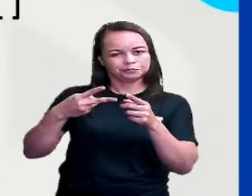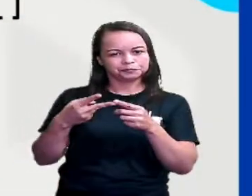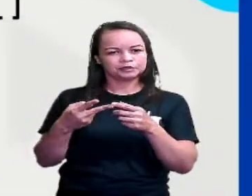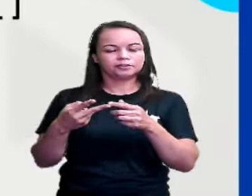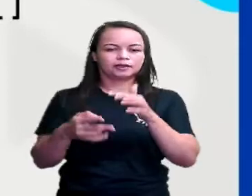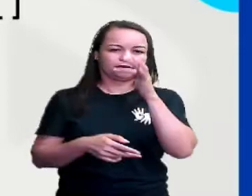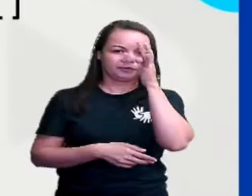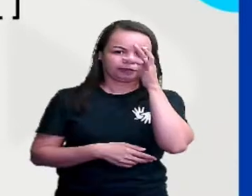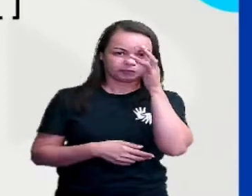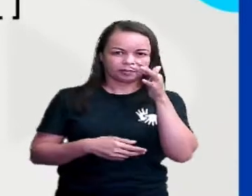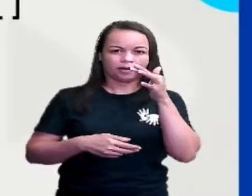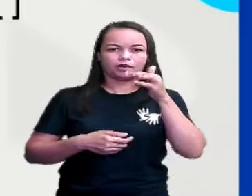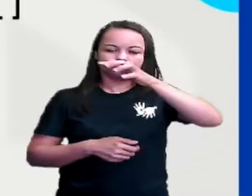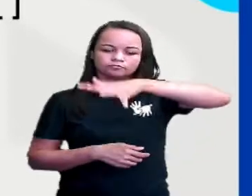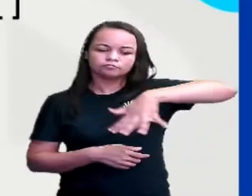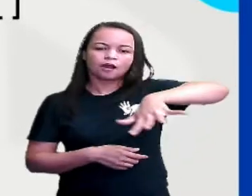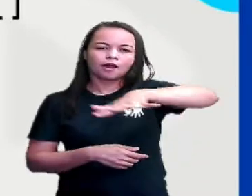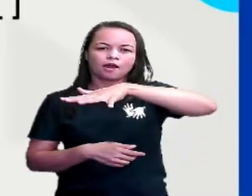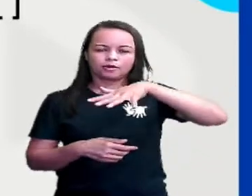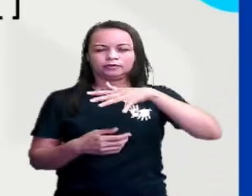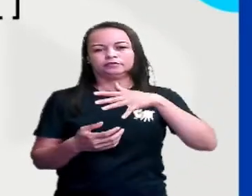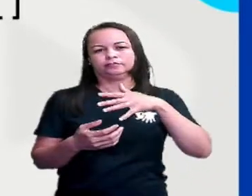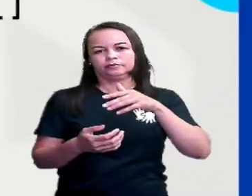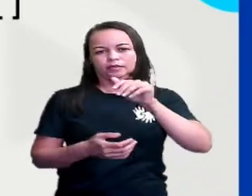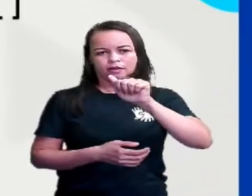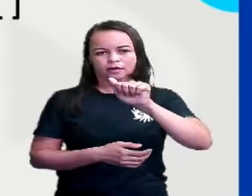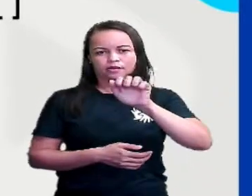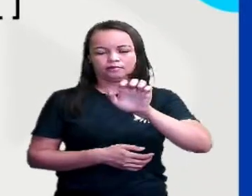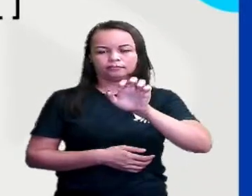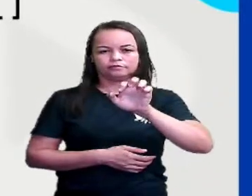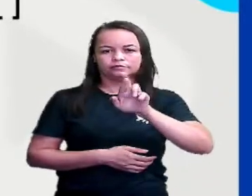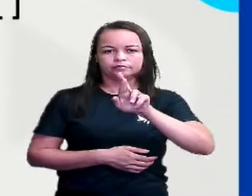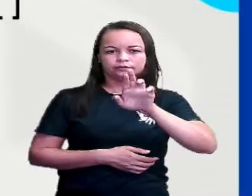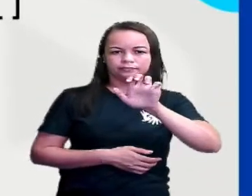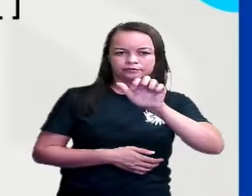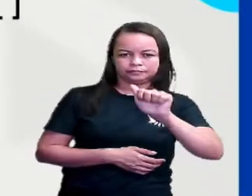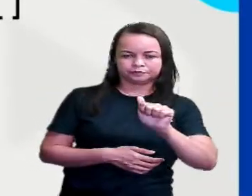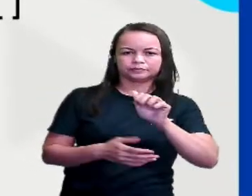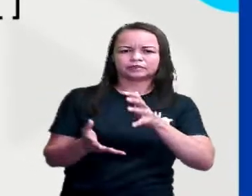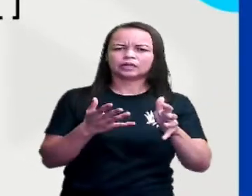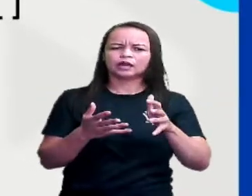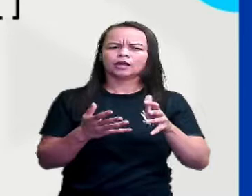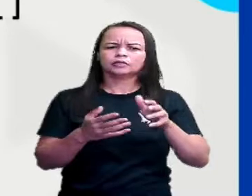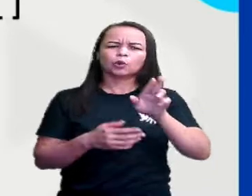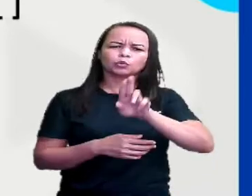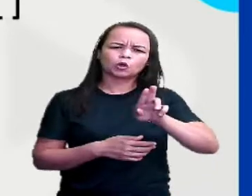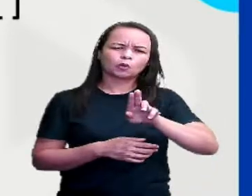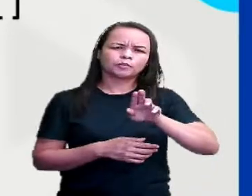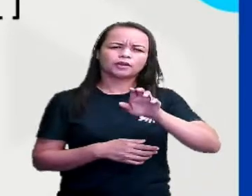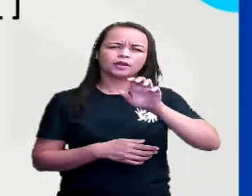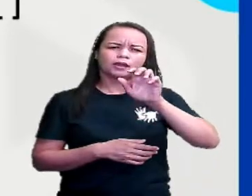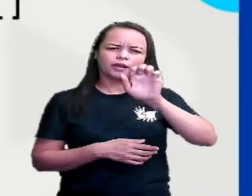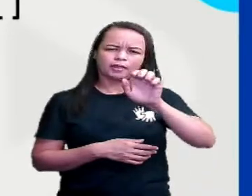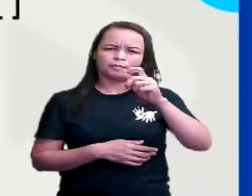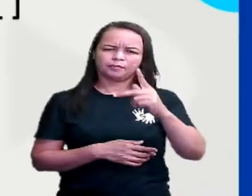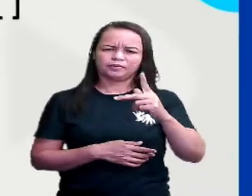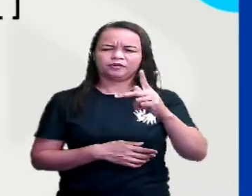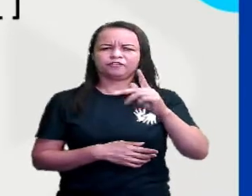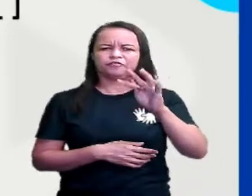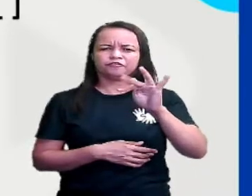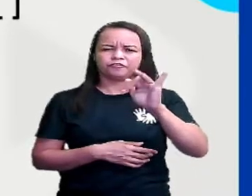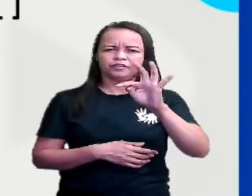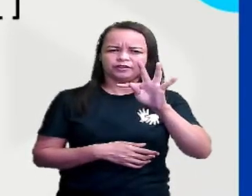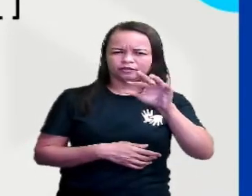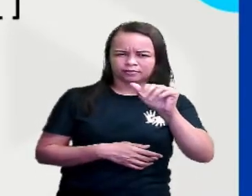também chamadas de epífitas. Então, esse nome bem estranho aí, que vocês estão escutando provavelmente